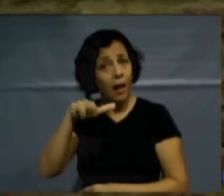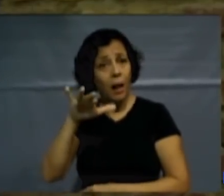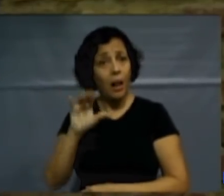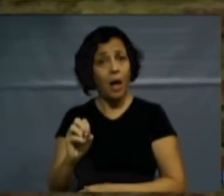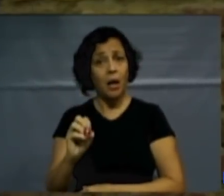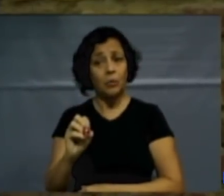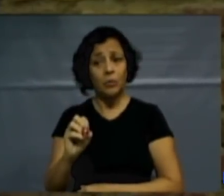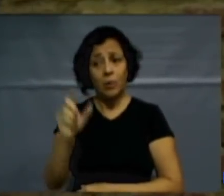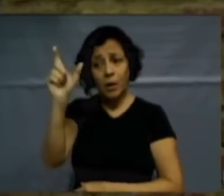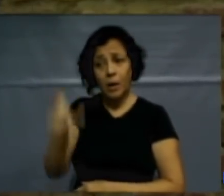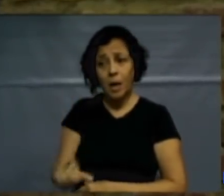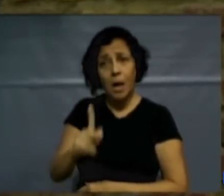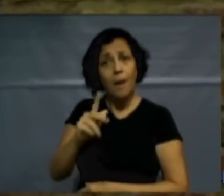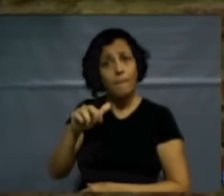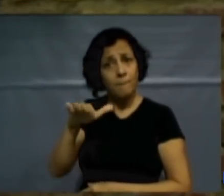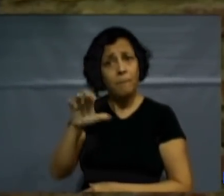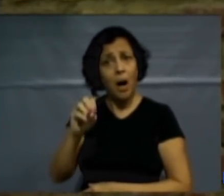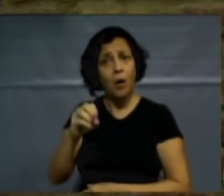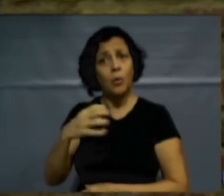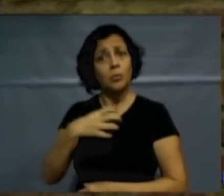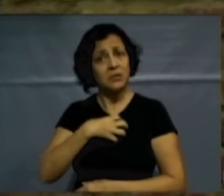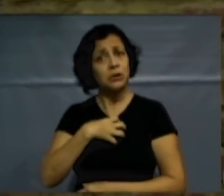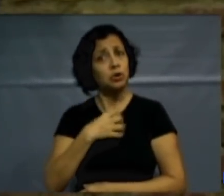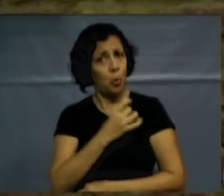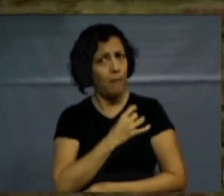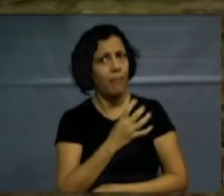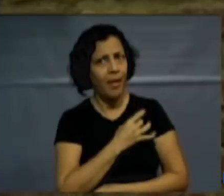não teve medo em algum momento.